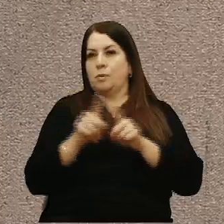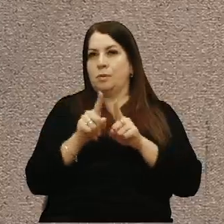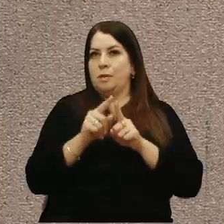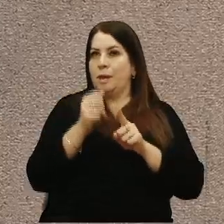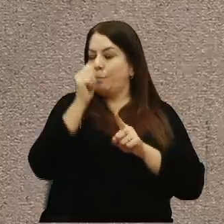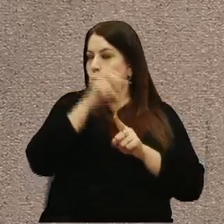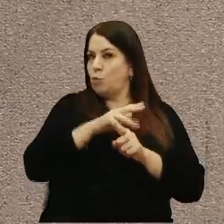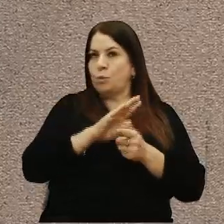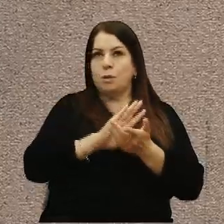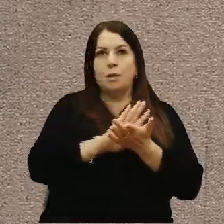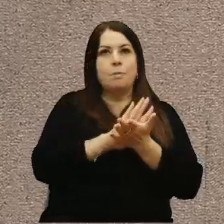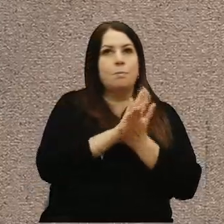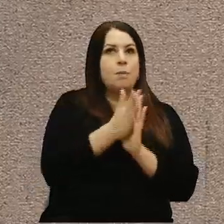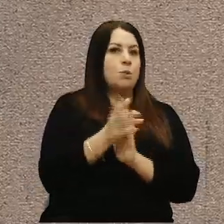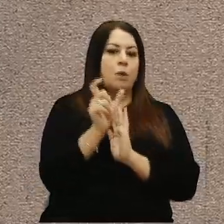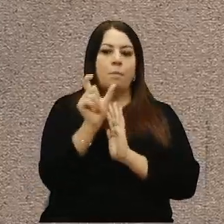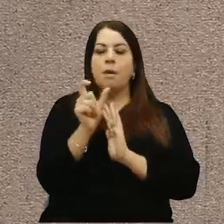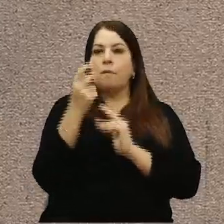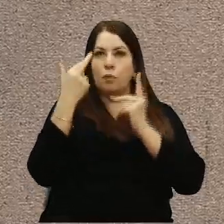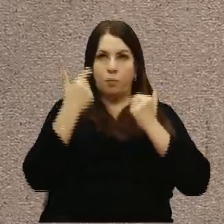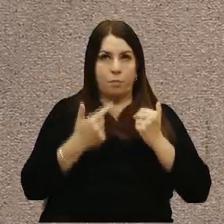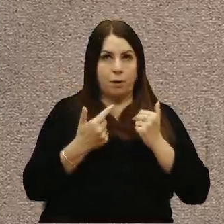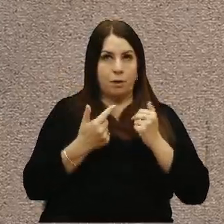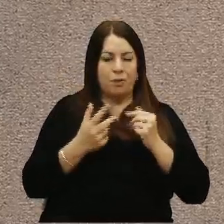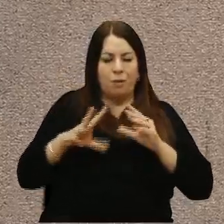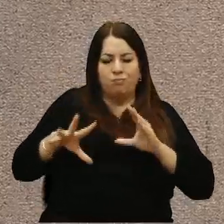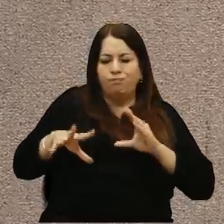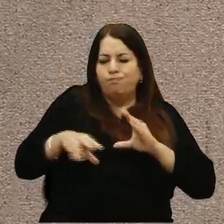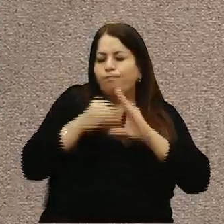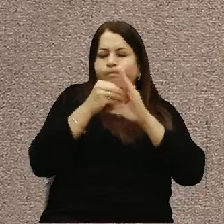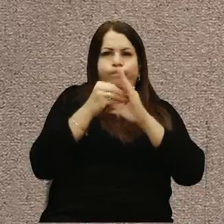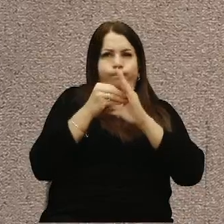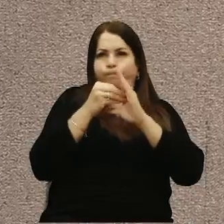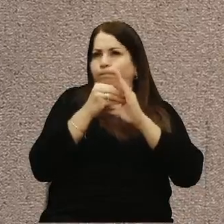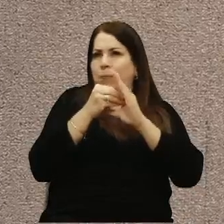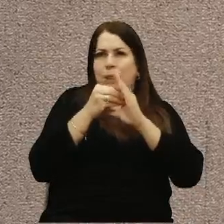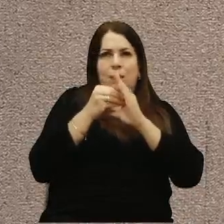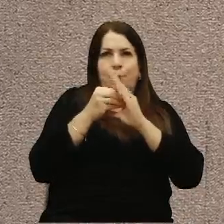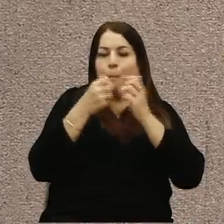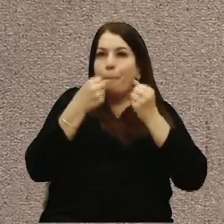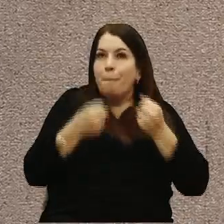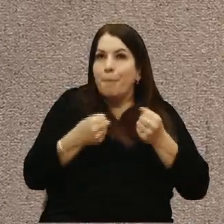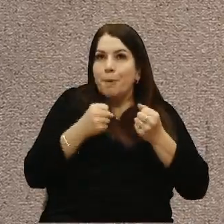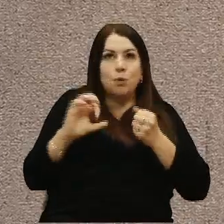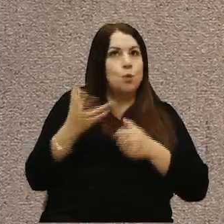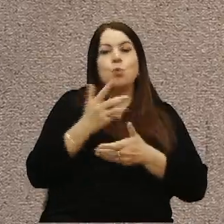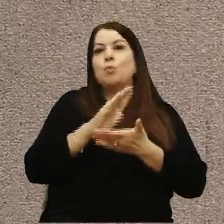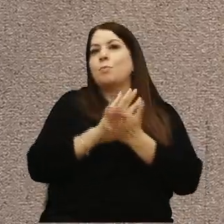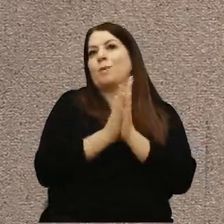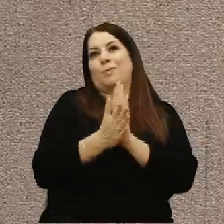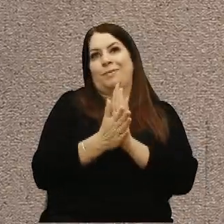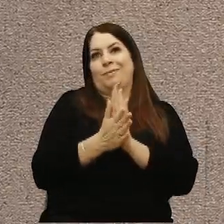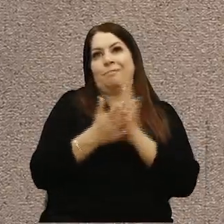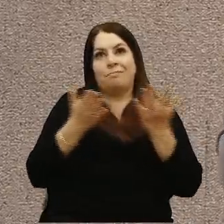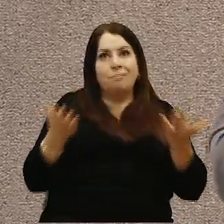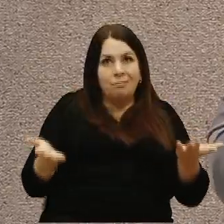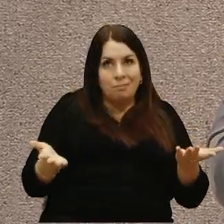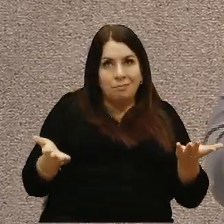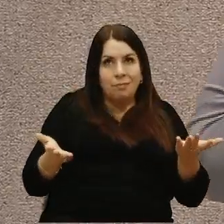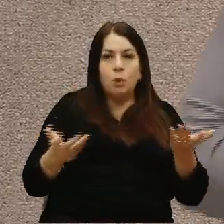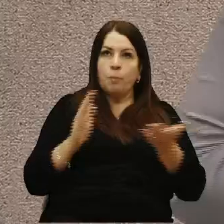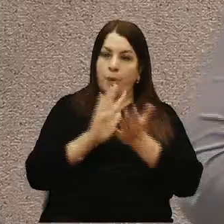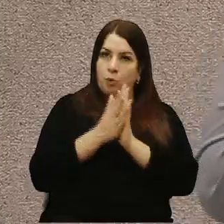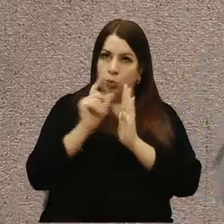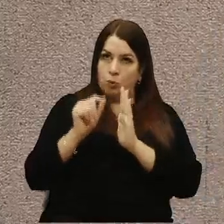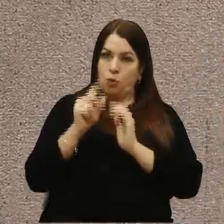absurda. Preconceito é uma palavra normal, só que está tão carregada de semântica que tudo hoje é preconceito. Mas, tchê, preconceito é o